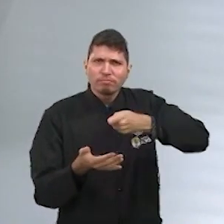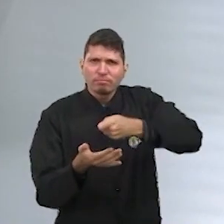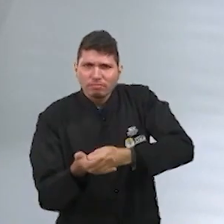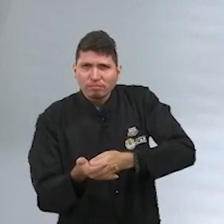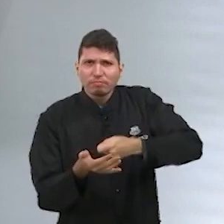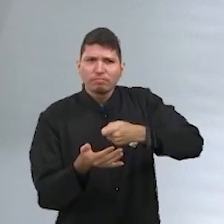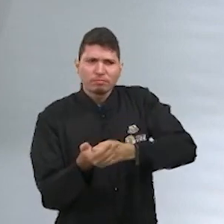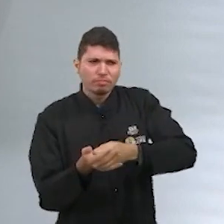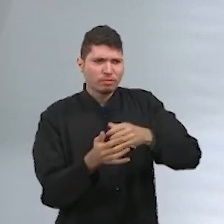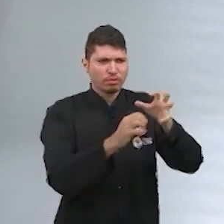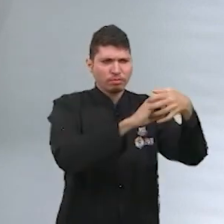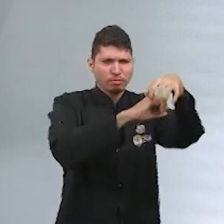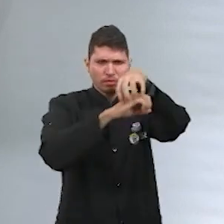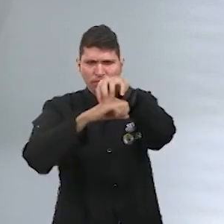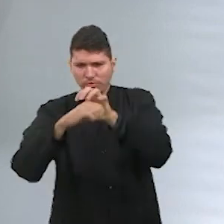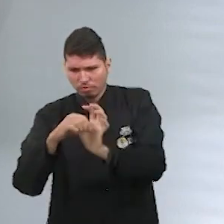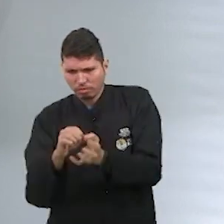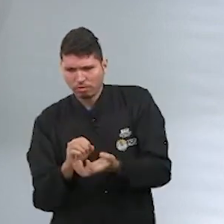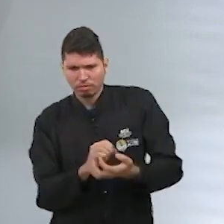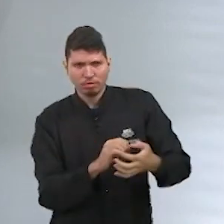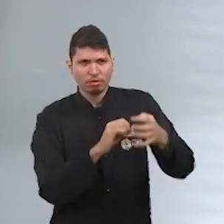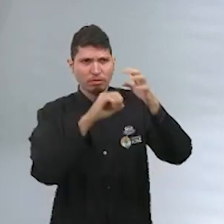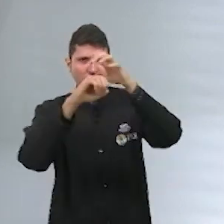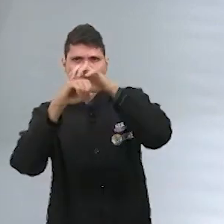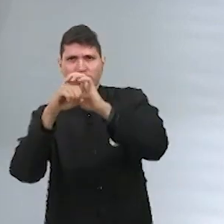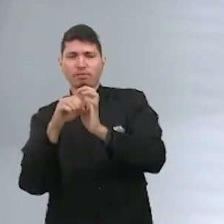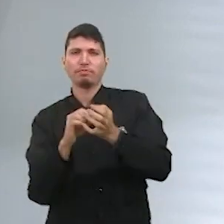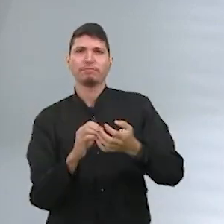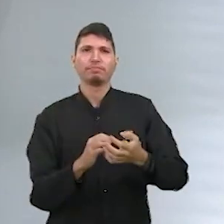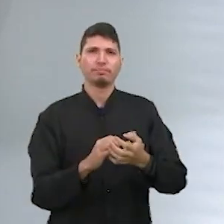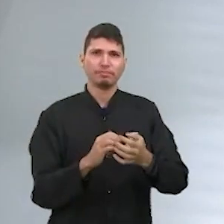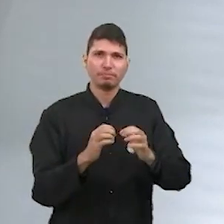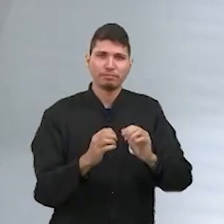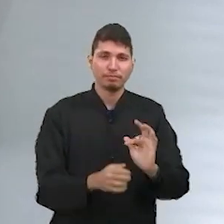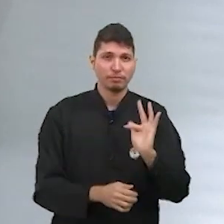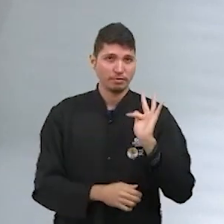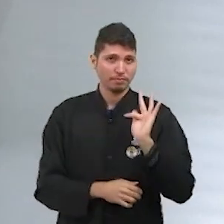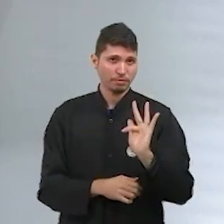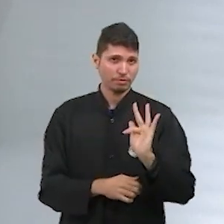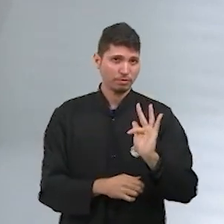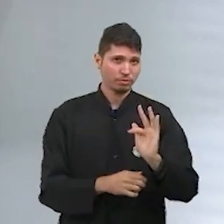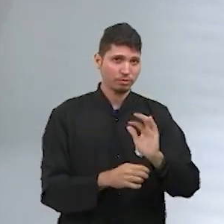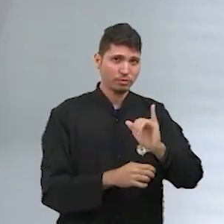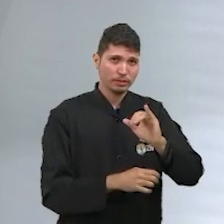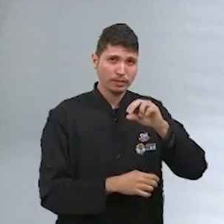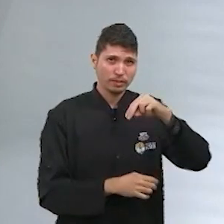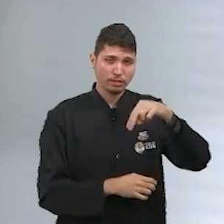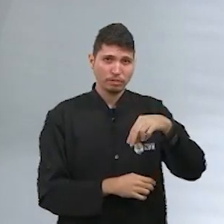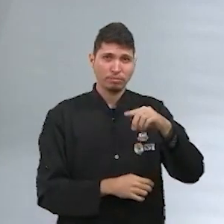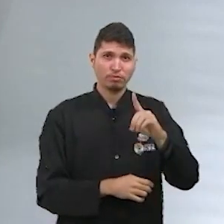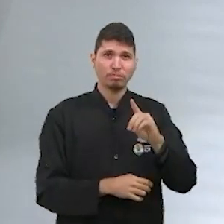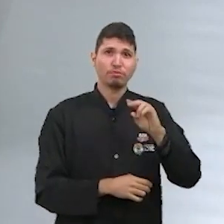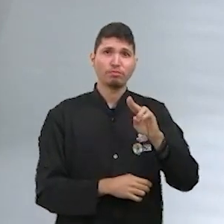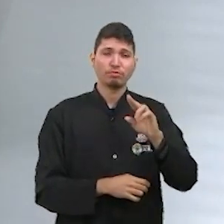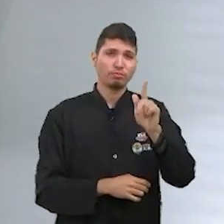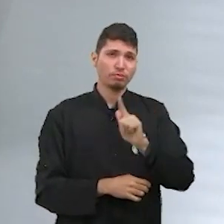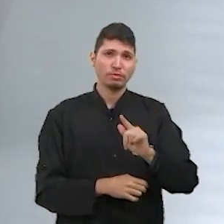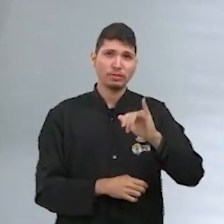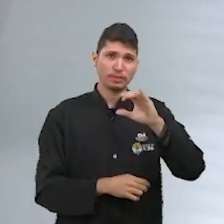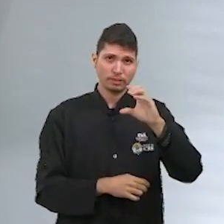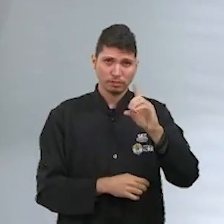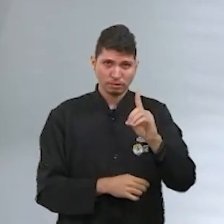moléculas. As forças de polo induzido, elas vão acontecer entre as